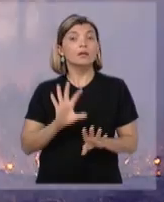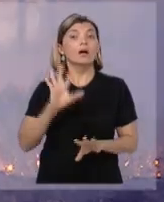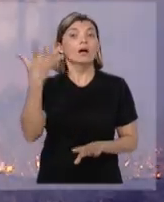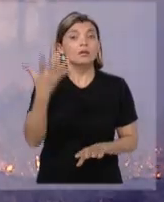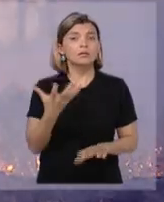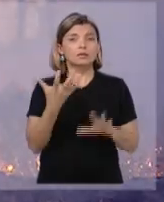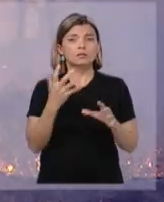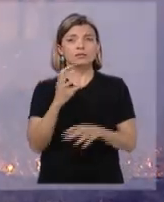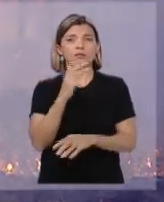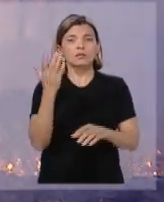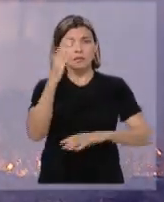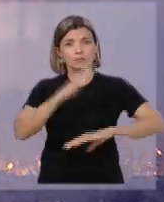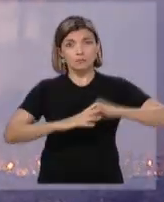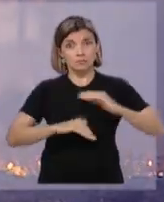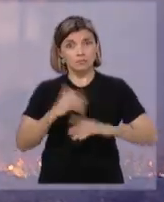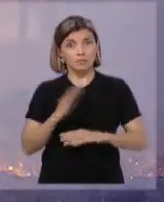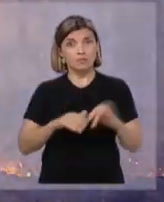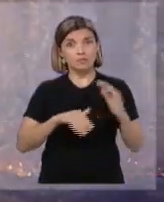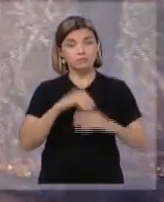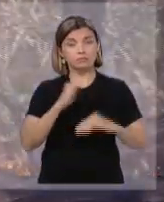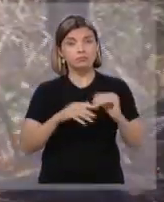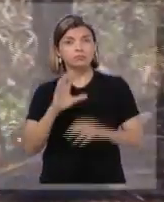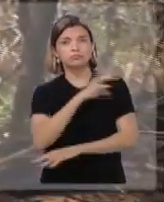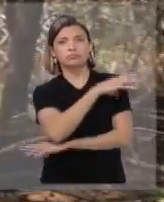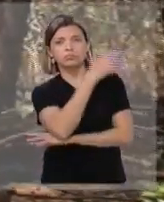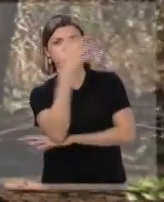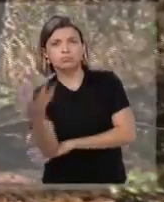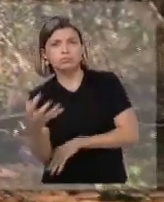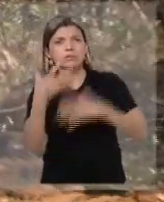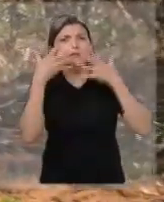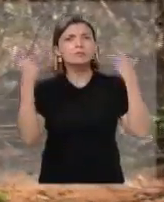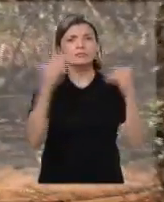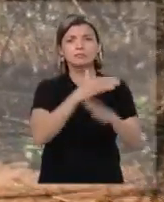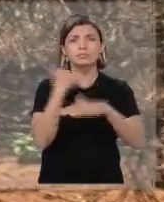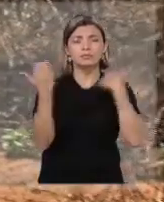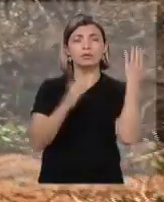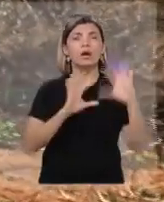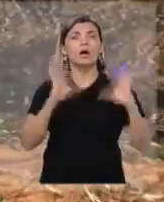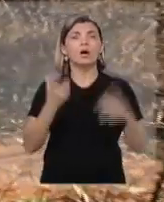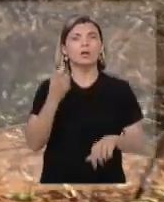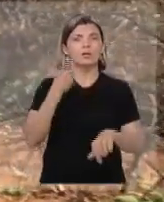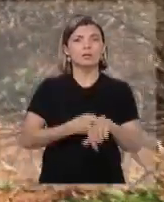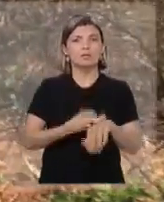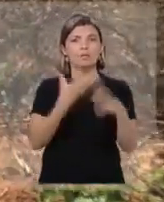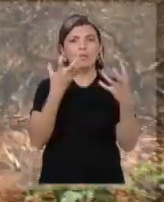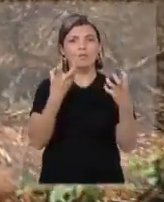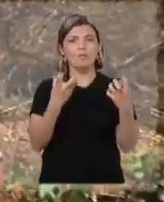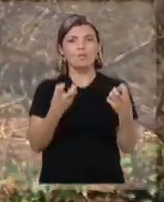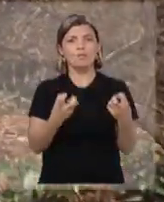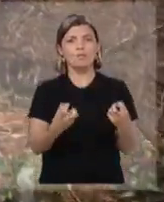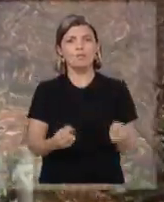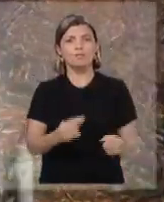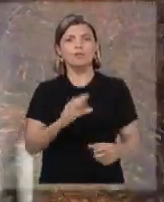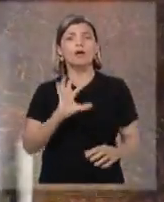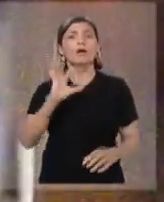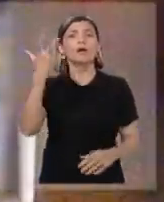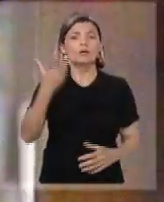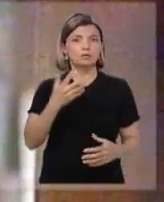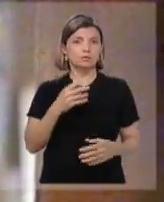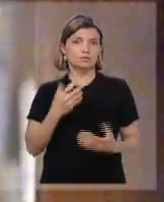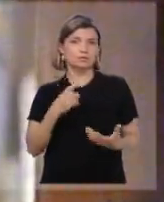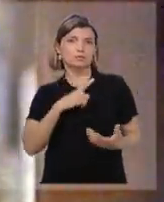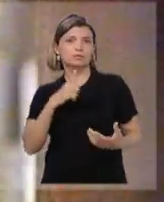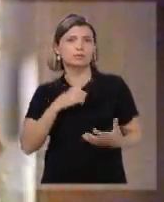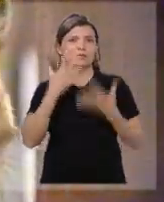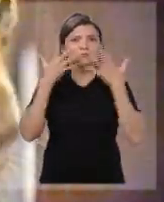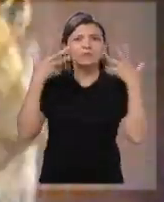Ou ainda, quando a ação humana elimina os herbívoros. Nessa situação, é comum que grandes carnívoros,